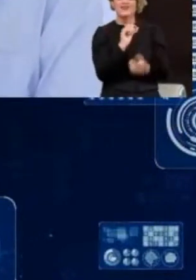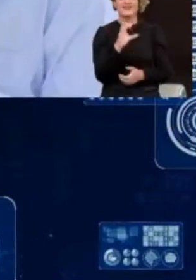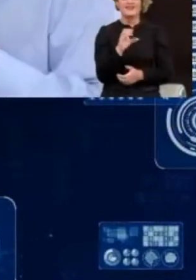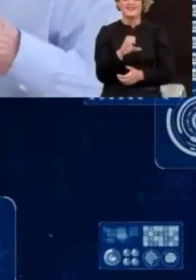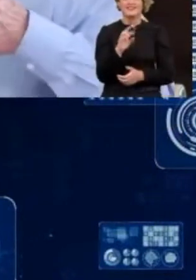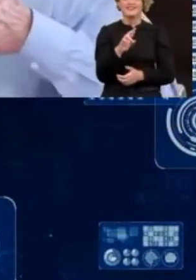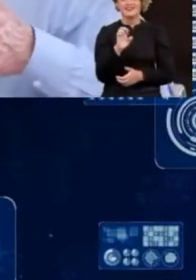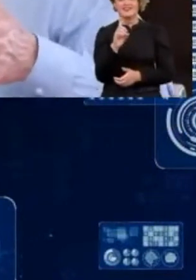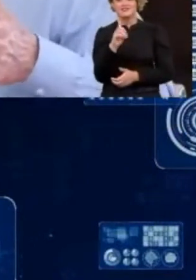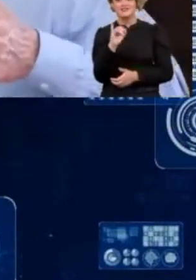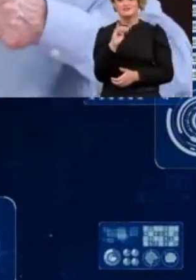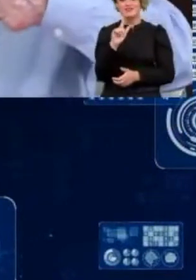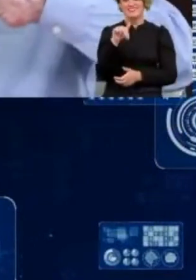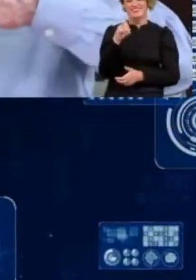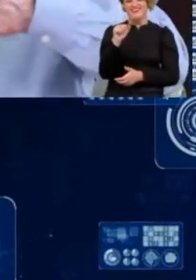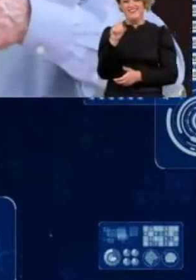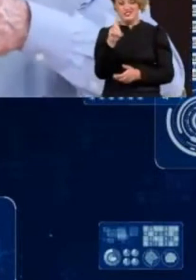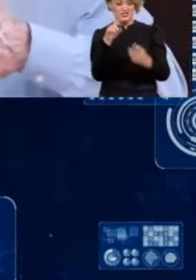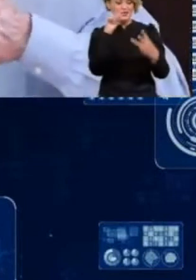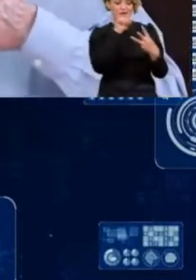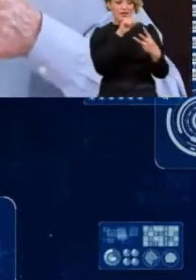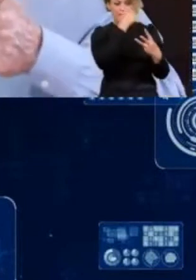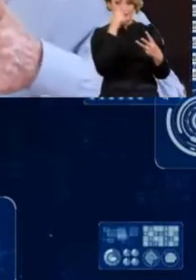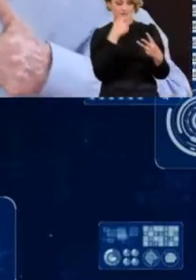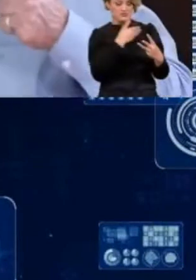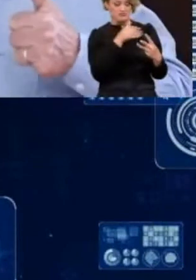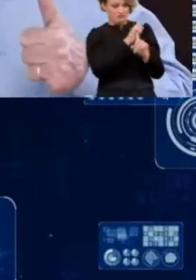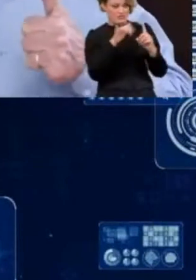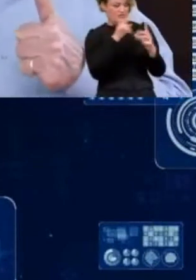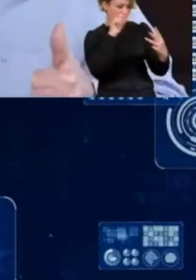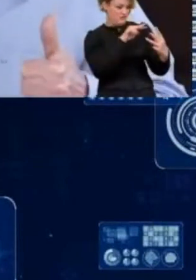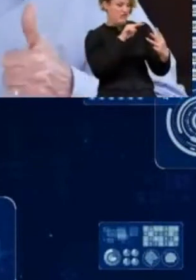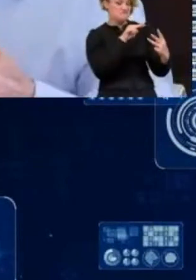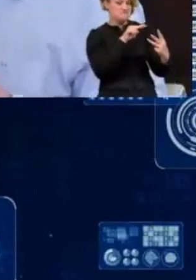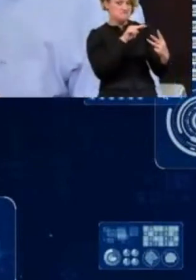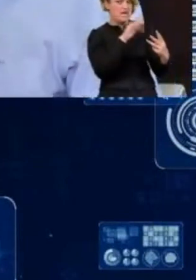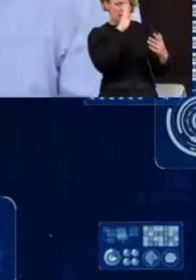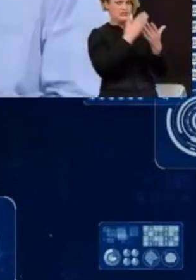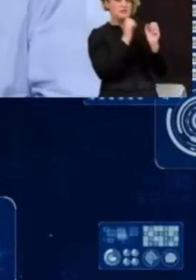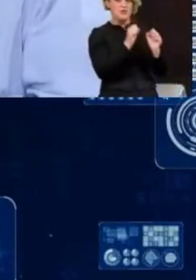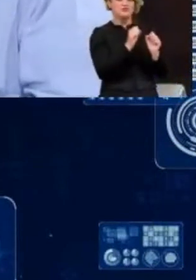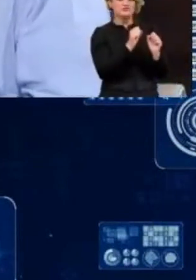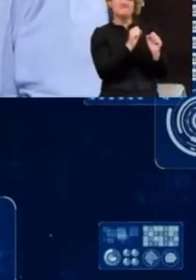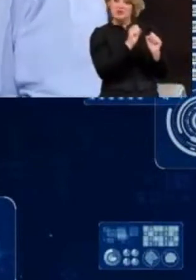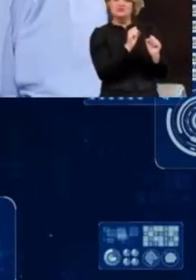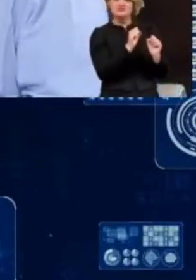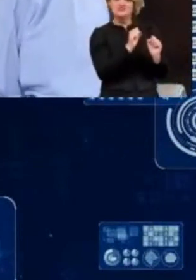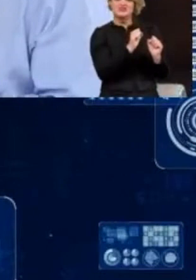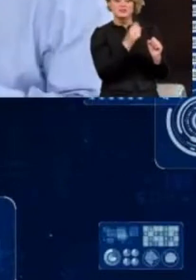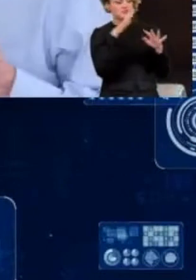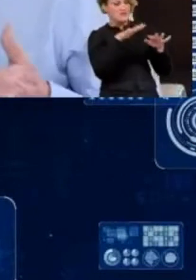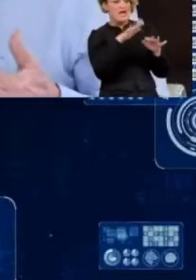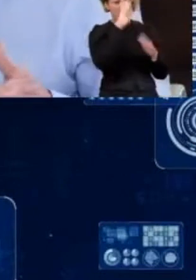de conteúdo que se gera né para todas as redes isso é fantástico ele demorou para fazer isso e agora vai